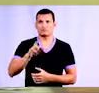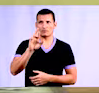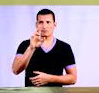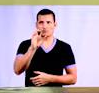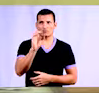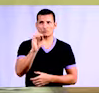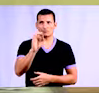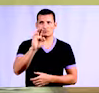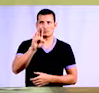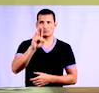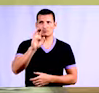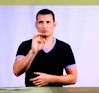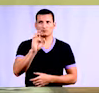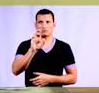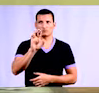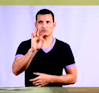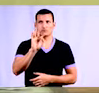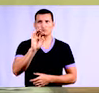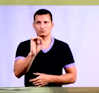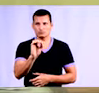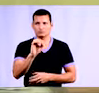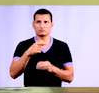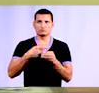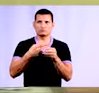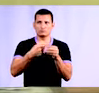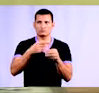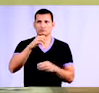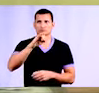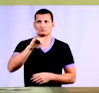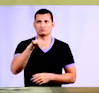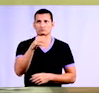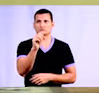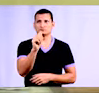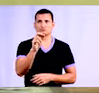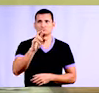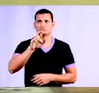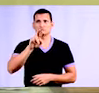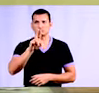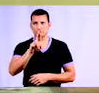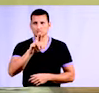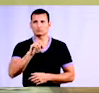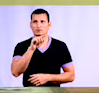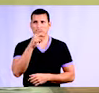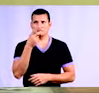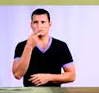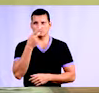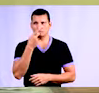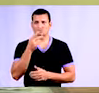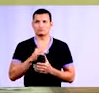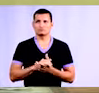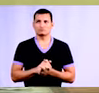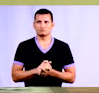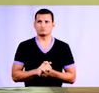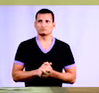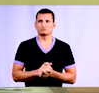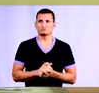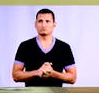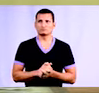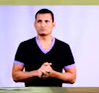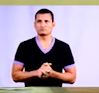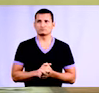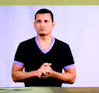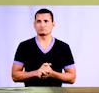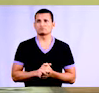tinha falado sobre lá de Jaru, né? Jaru tá bombando. Ele falou que na memória do sistema operacional em duas partes, acho que nós